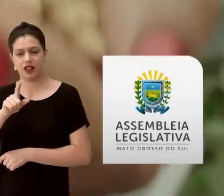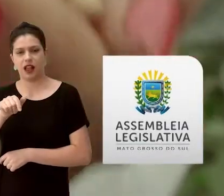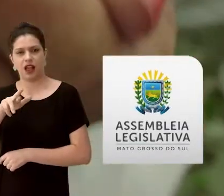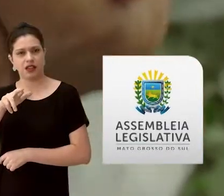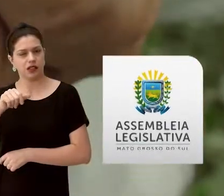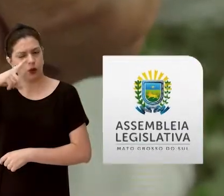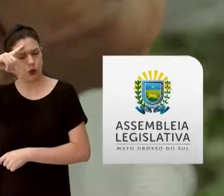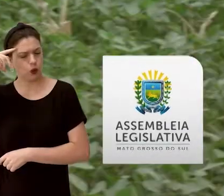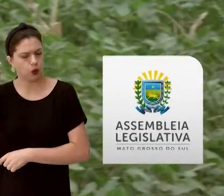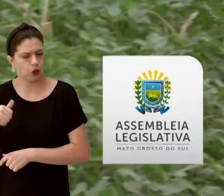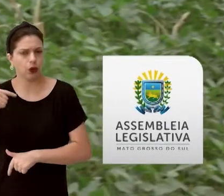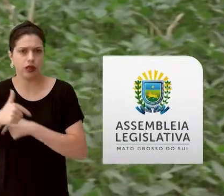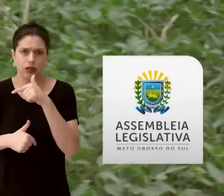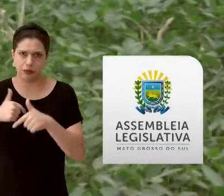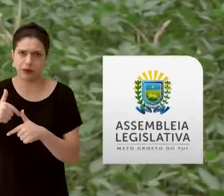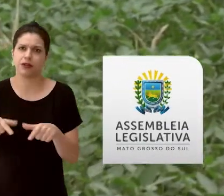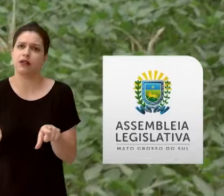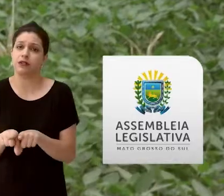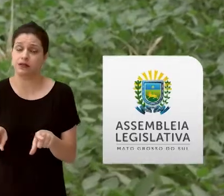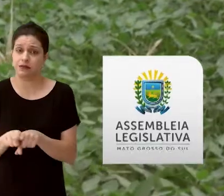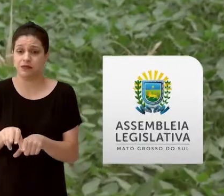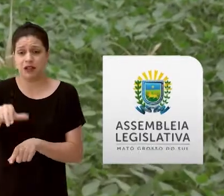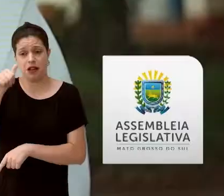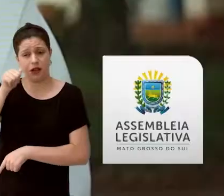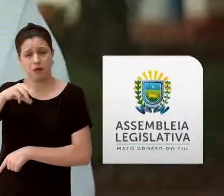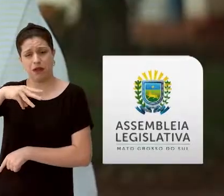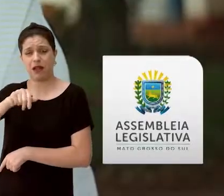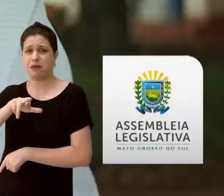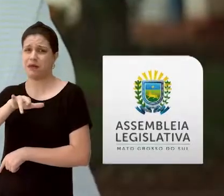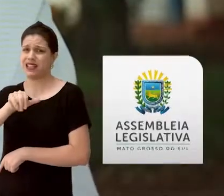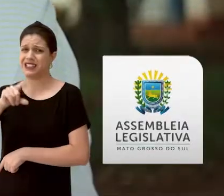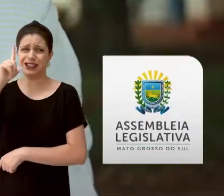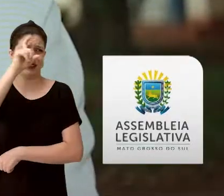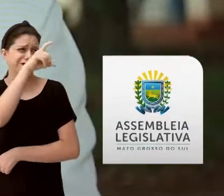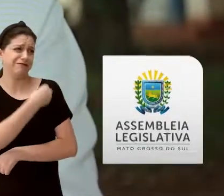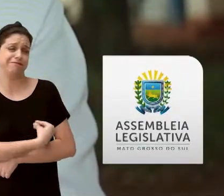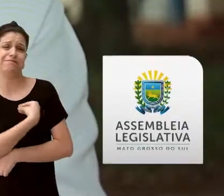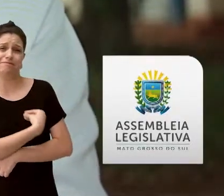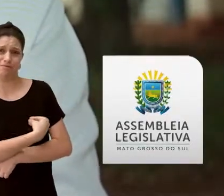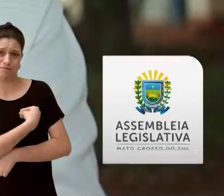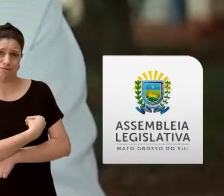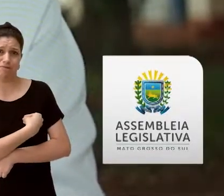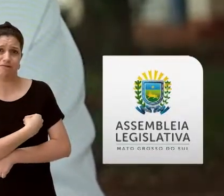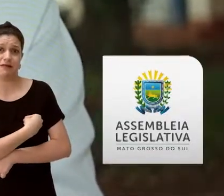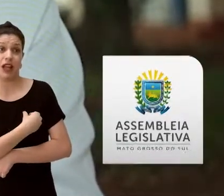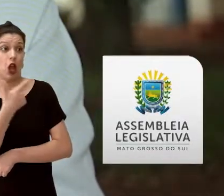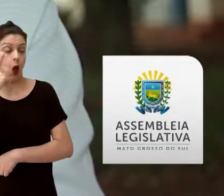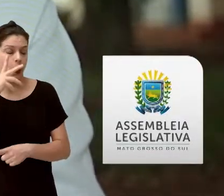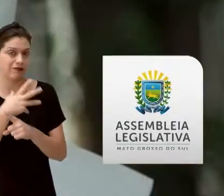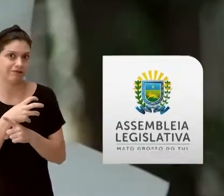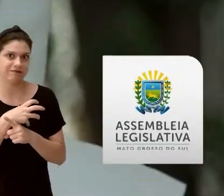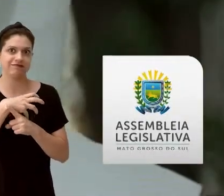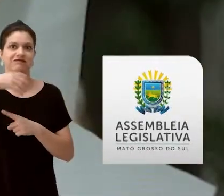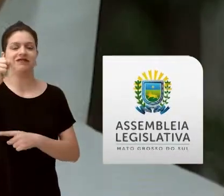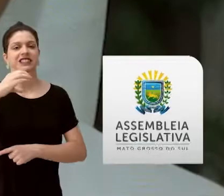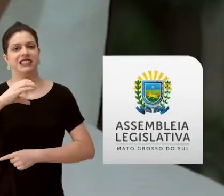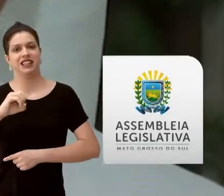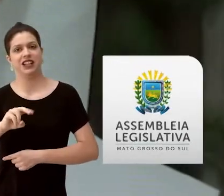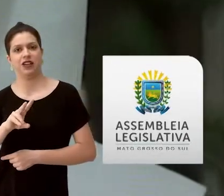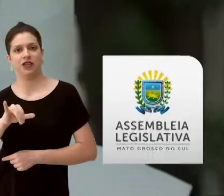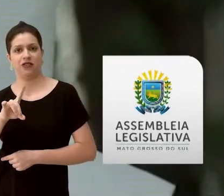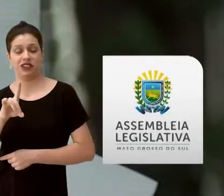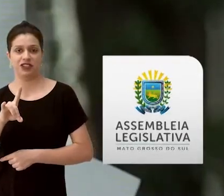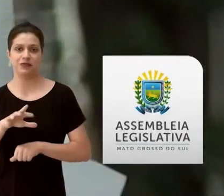trabalhou e muito para que nada faltasse a ninguém. Da irmã Maria, que se viu na situação mais difícil de sua vida e